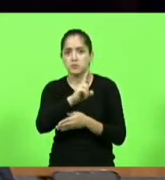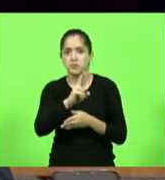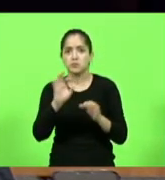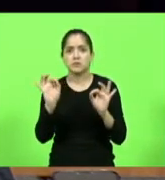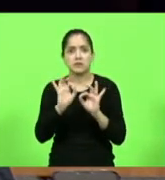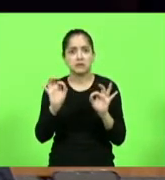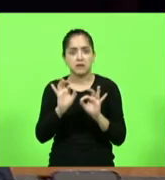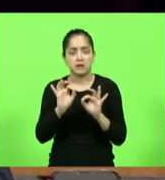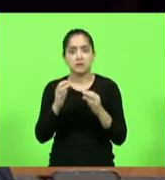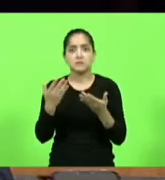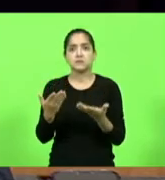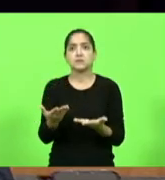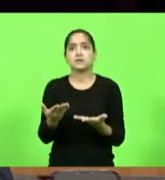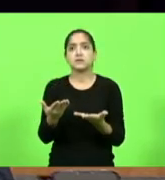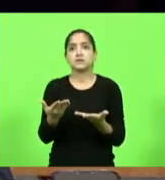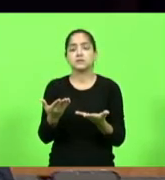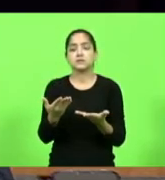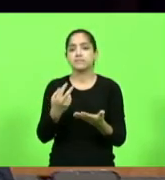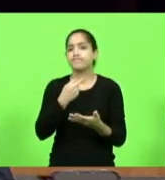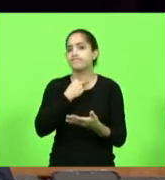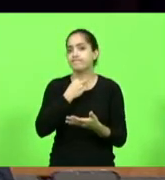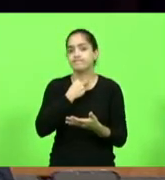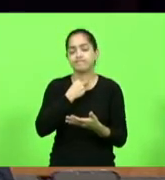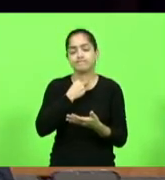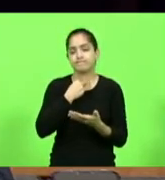do jeito que está, não pode.